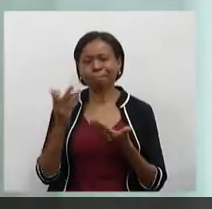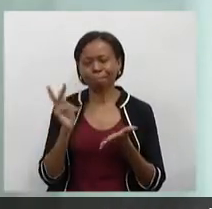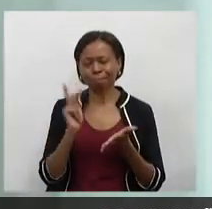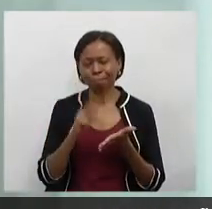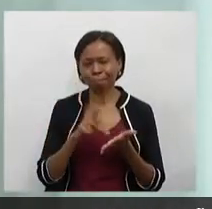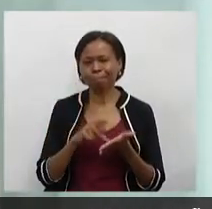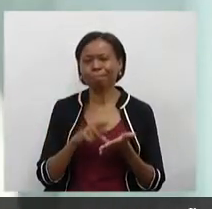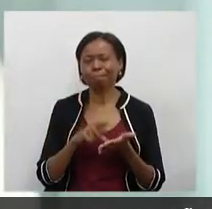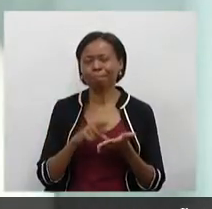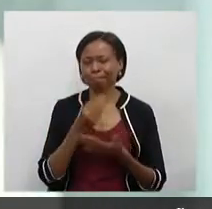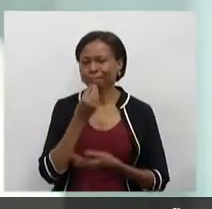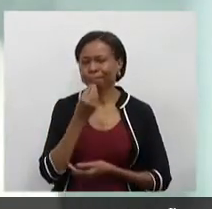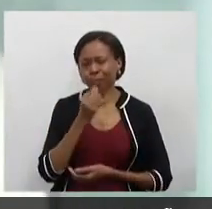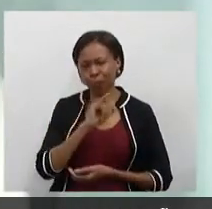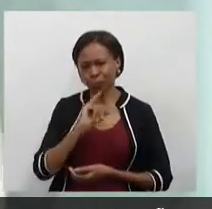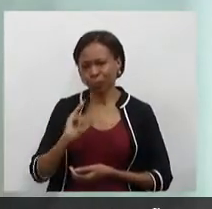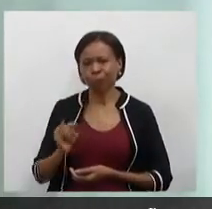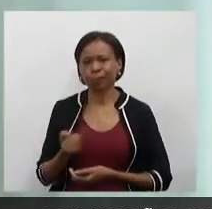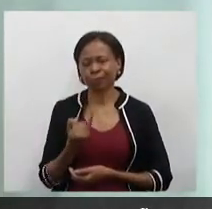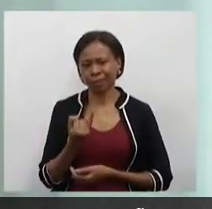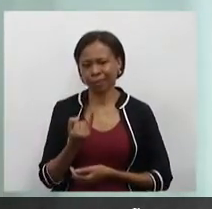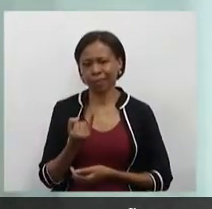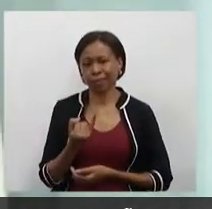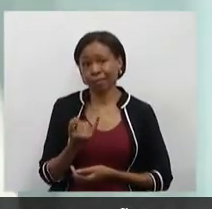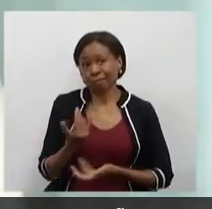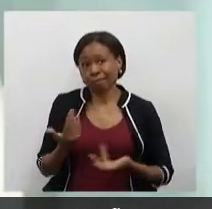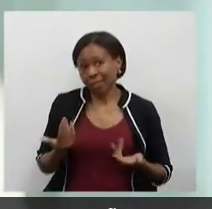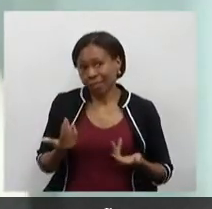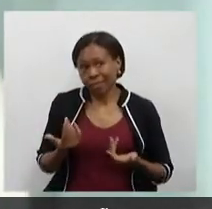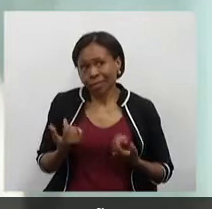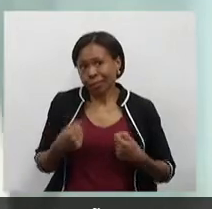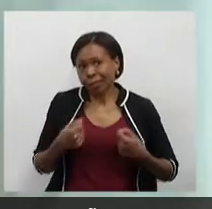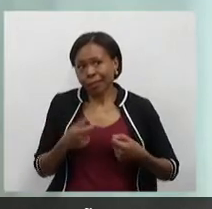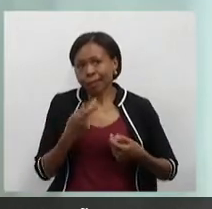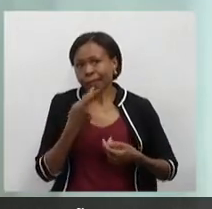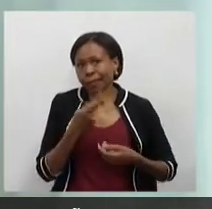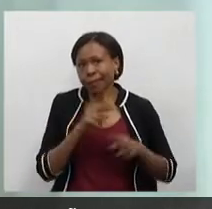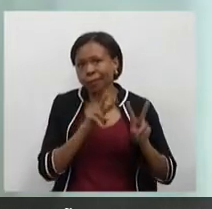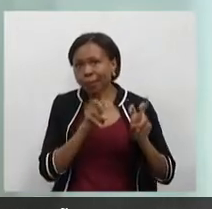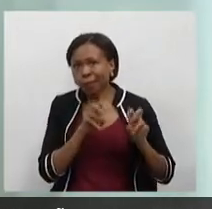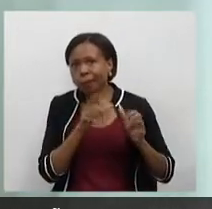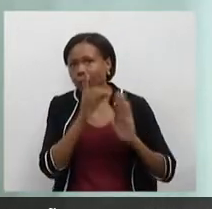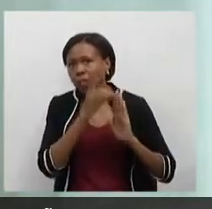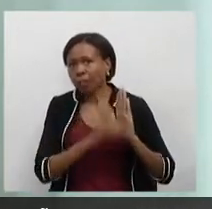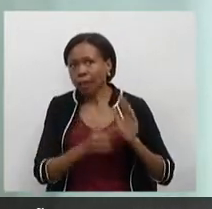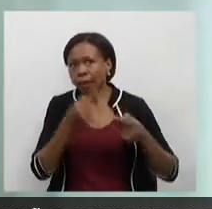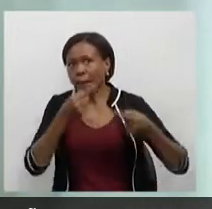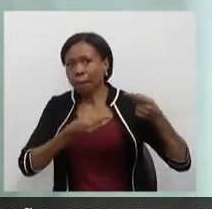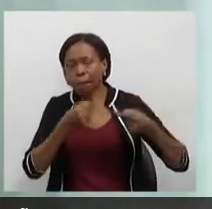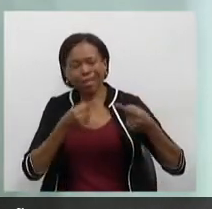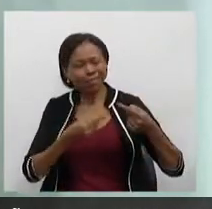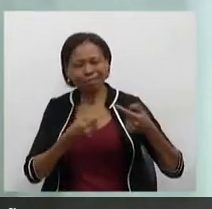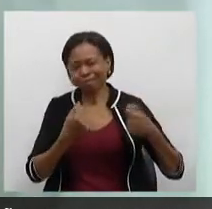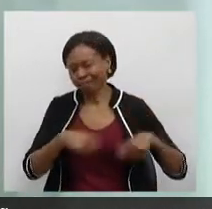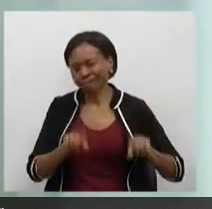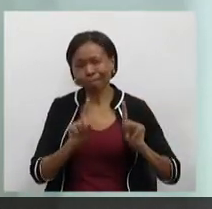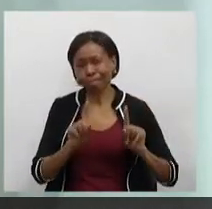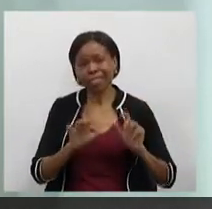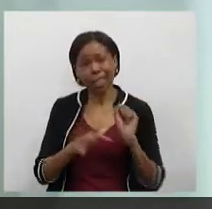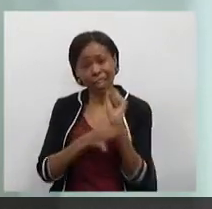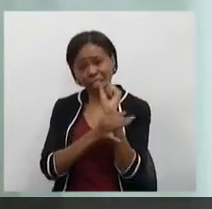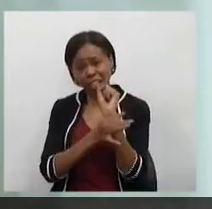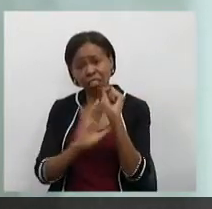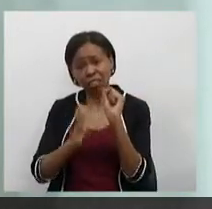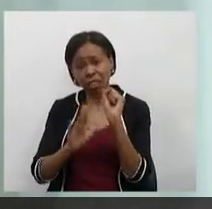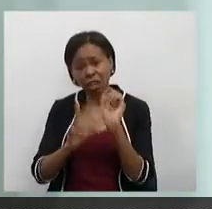essa oportunidade, porque a gente não precisaria estar discutindo direitos aqui, que já está garantido.